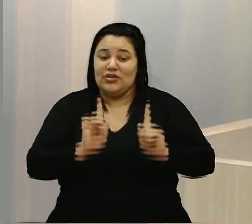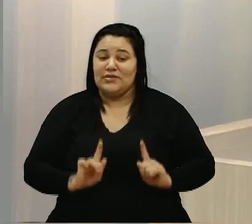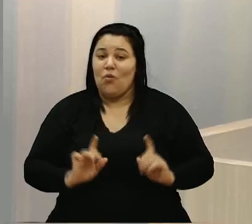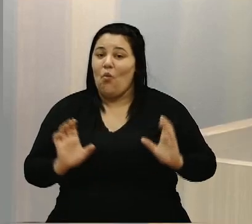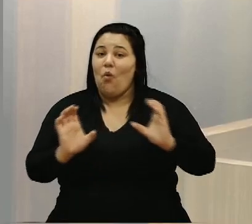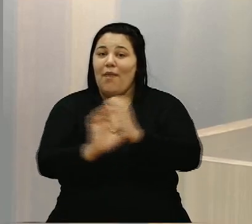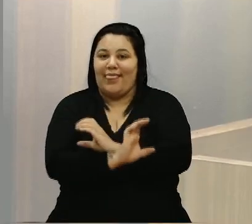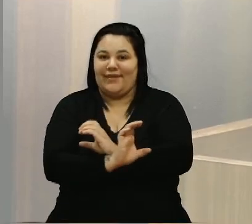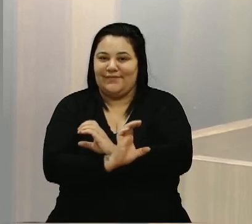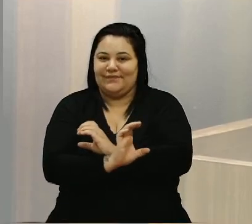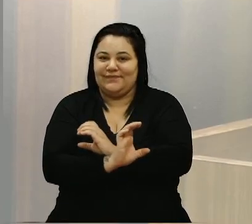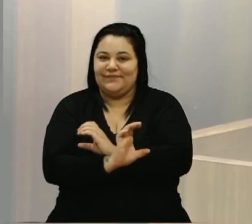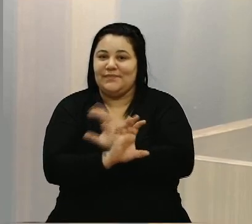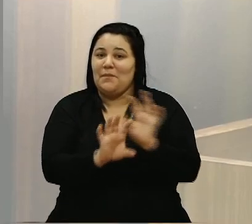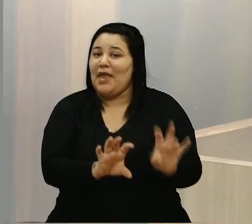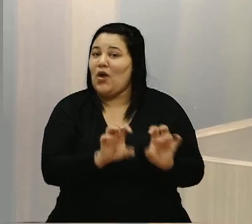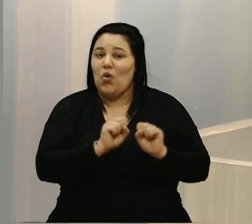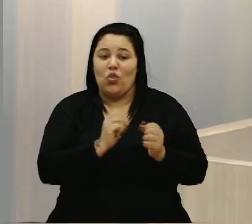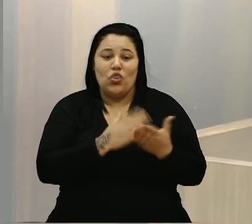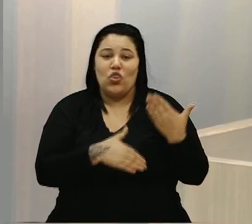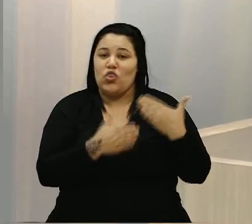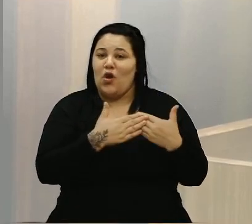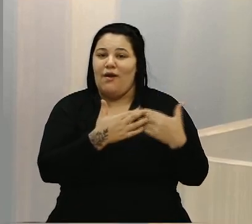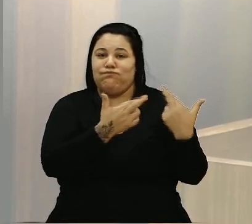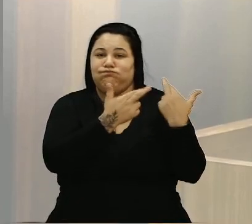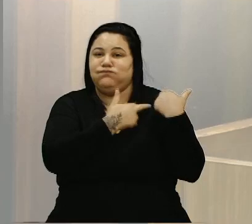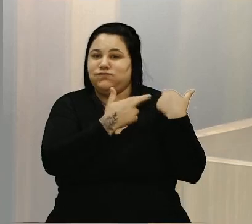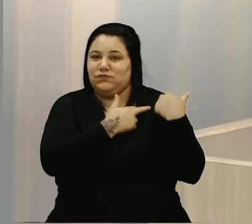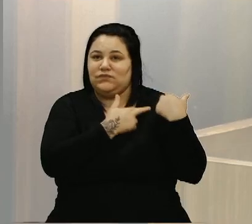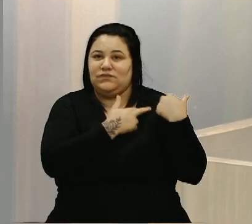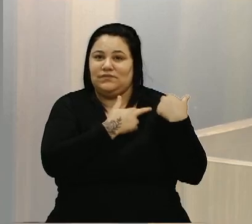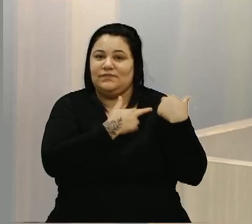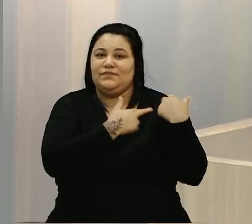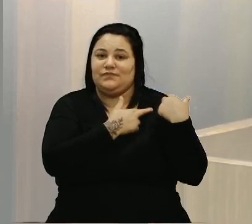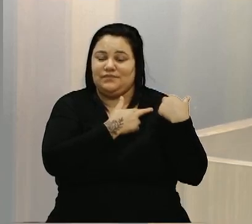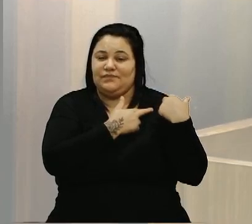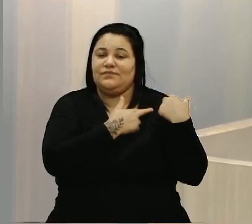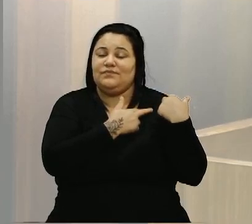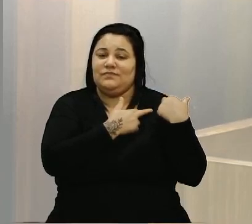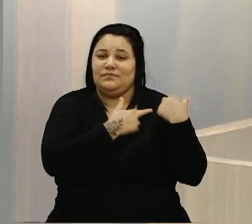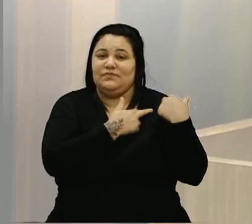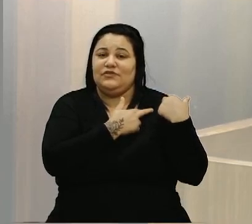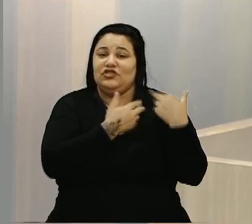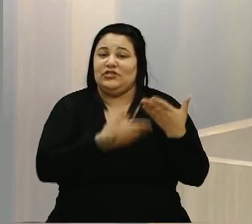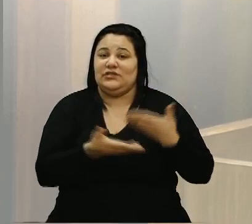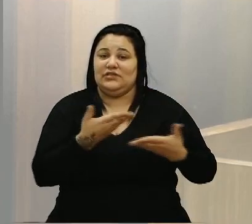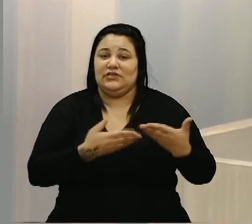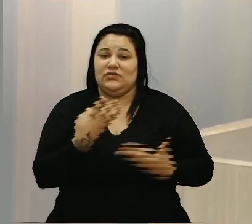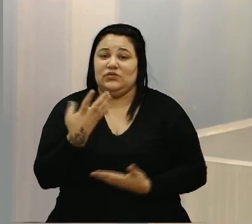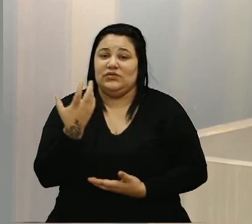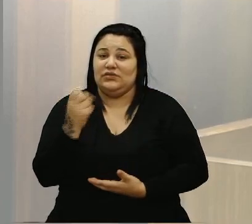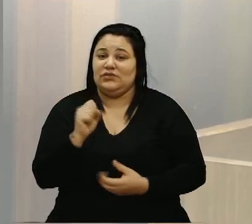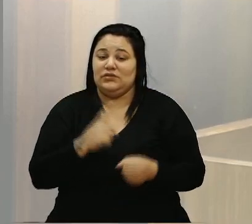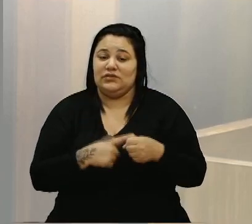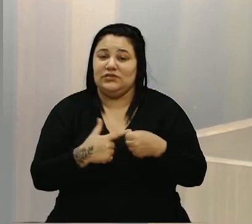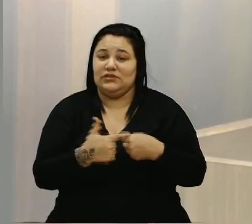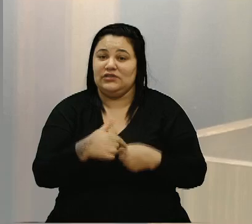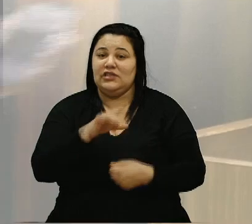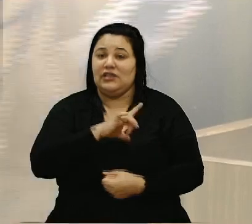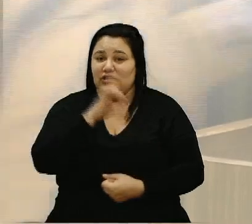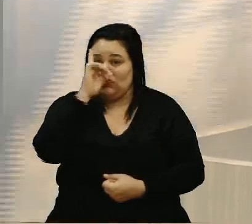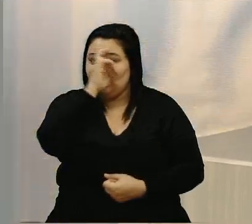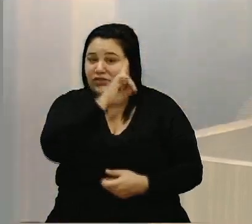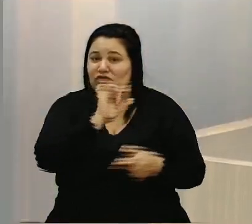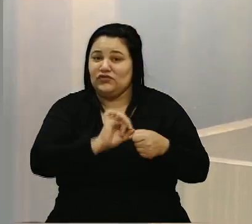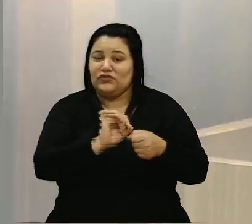né? Trouxe para si essa responsabilidade que hoje a gente herda. E temos muita dificuldade de fazer esse